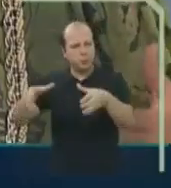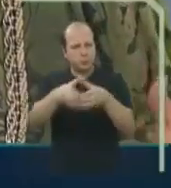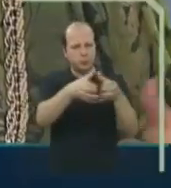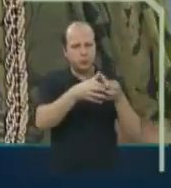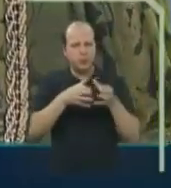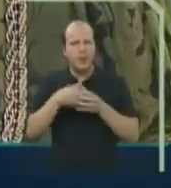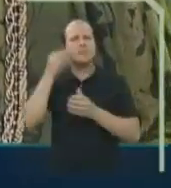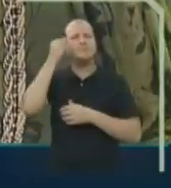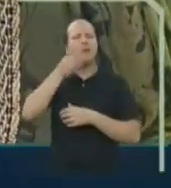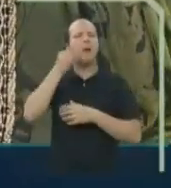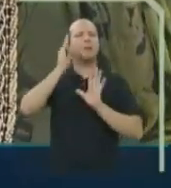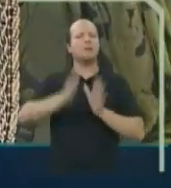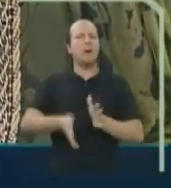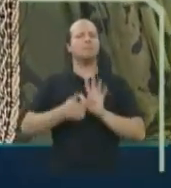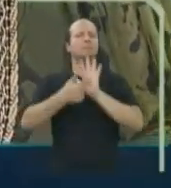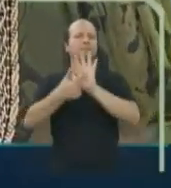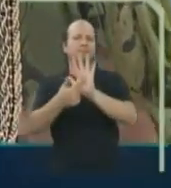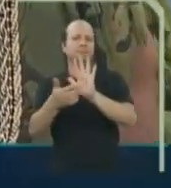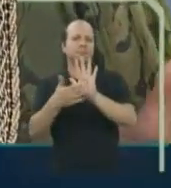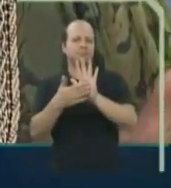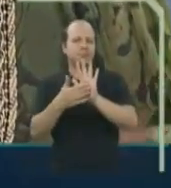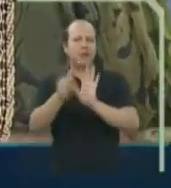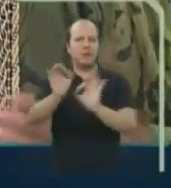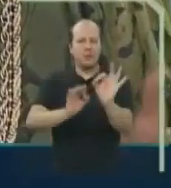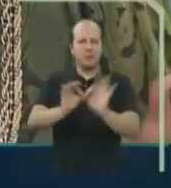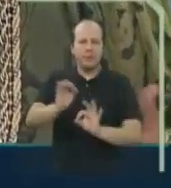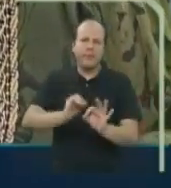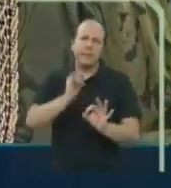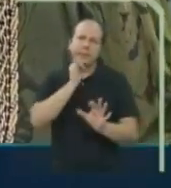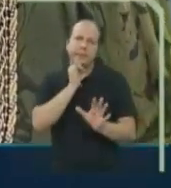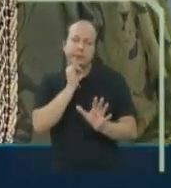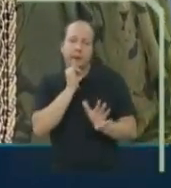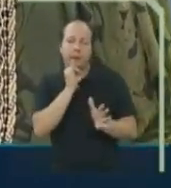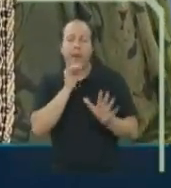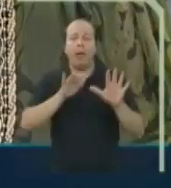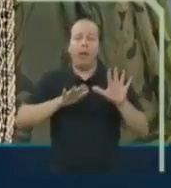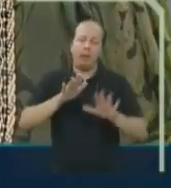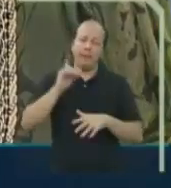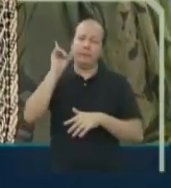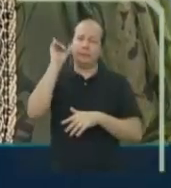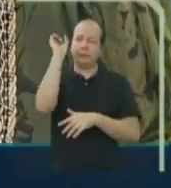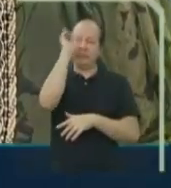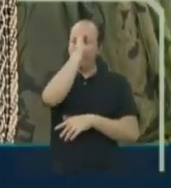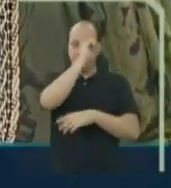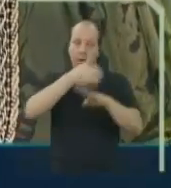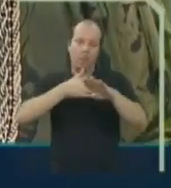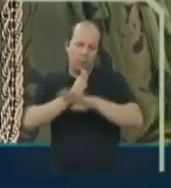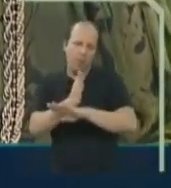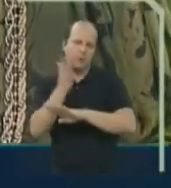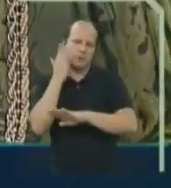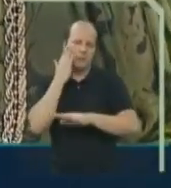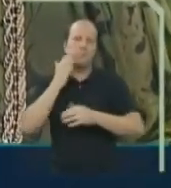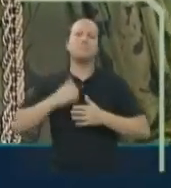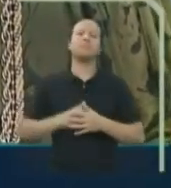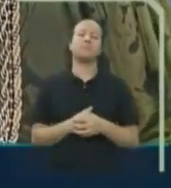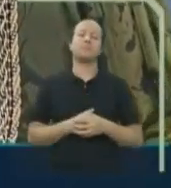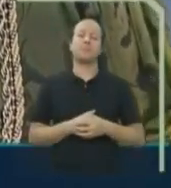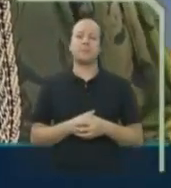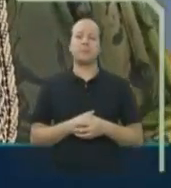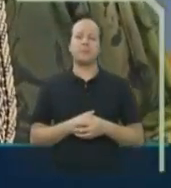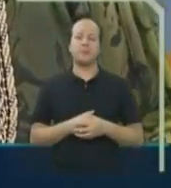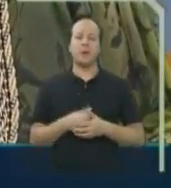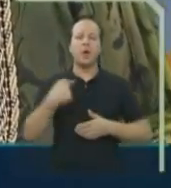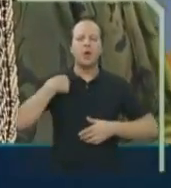já colocaram projetos até, digamos, difíceis de serem aprovados, não é? Que nós vamos